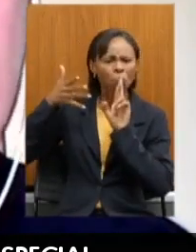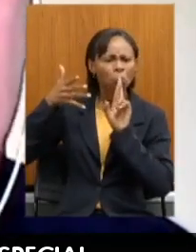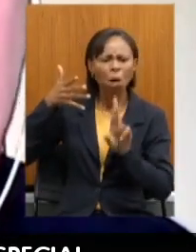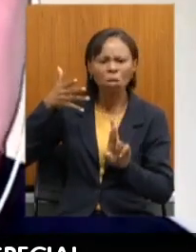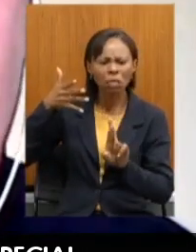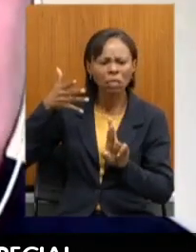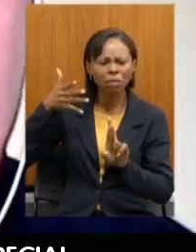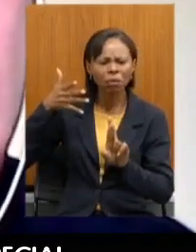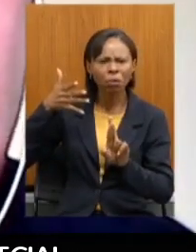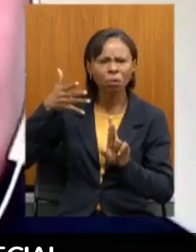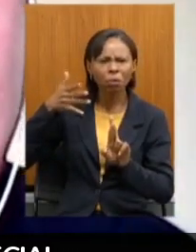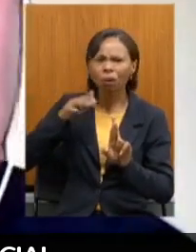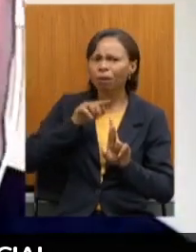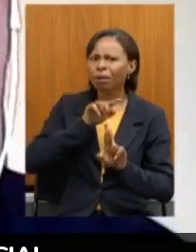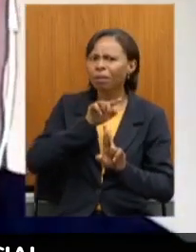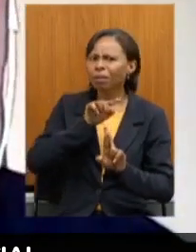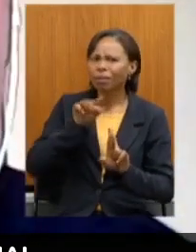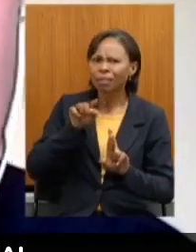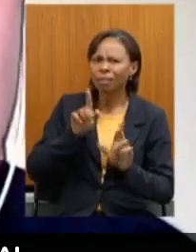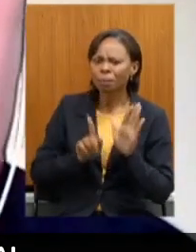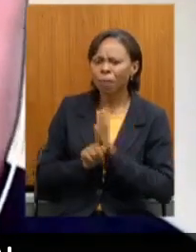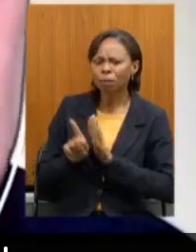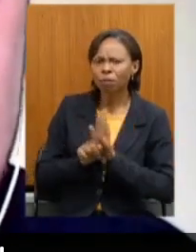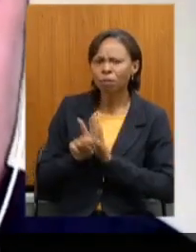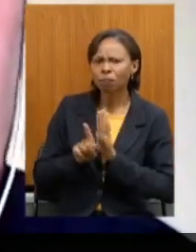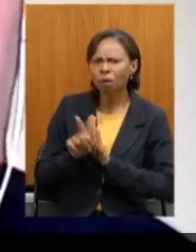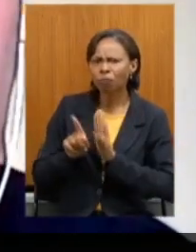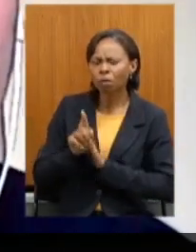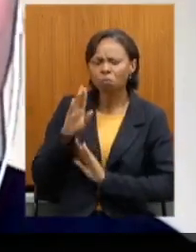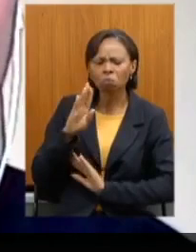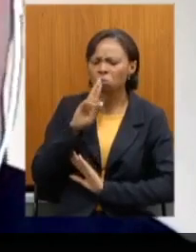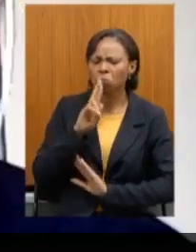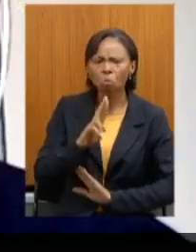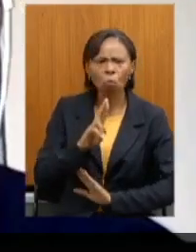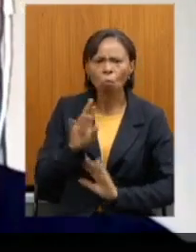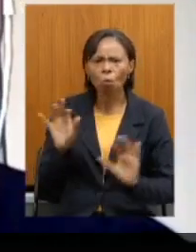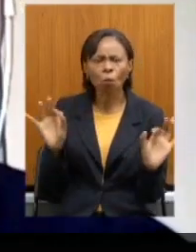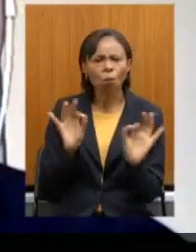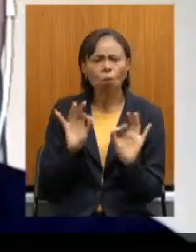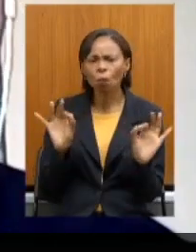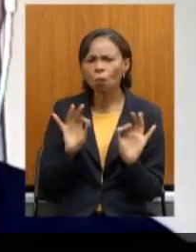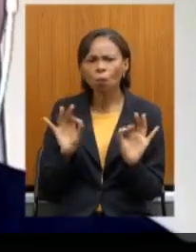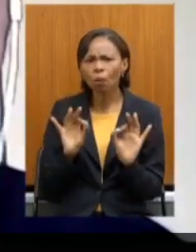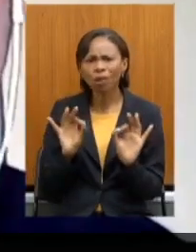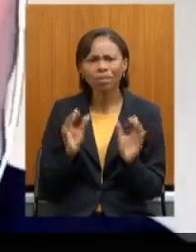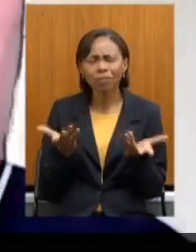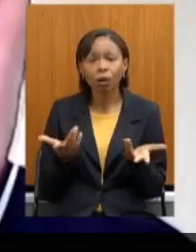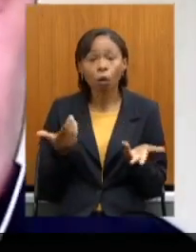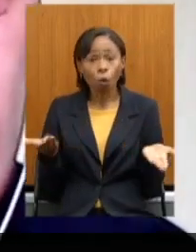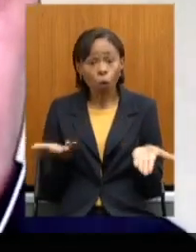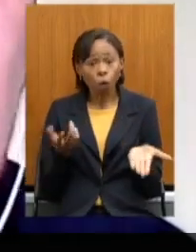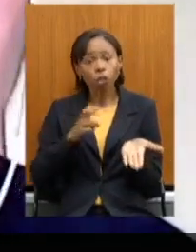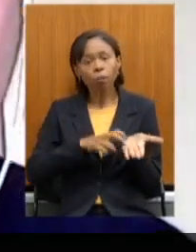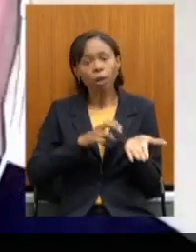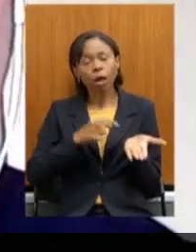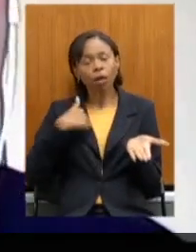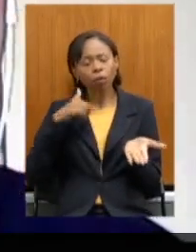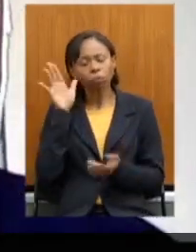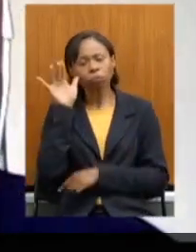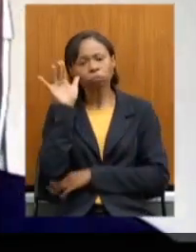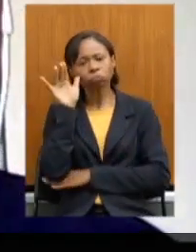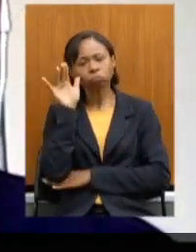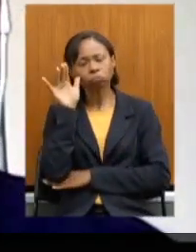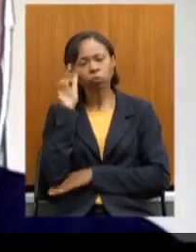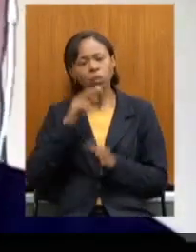diversos deputados e deputadas naquela tarde. Hoje, estou acompanhando desde cedo todos os